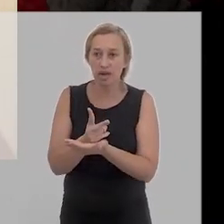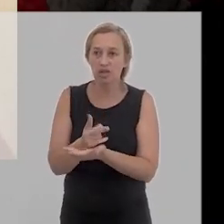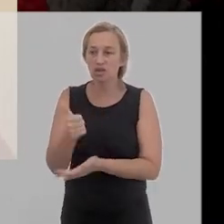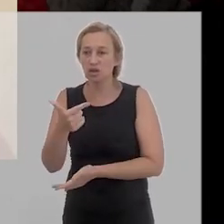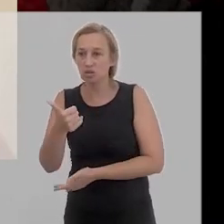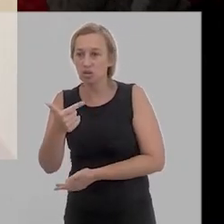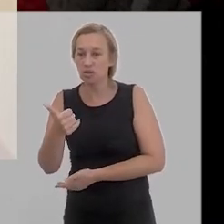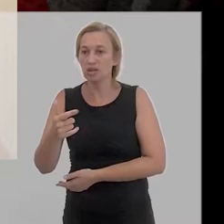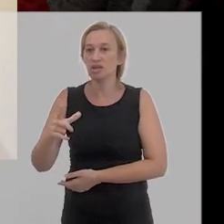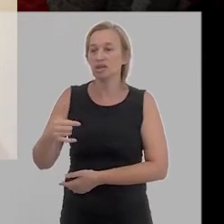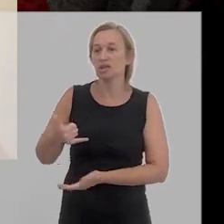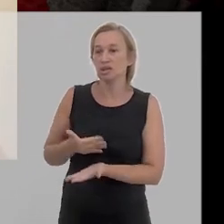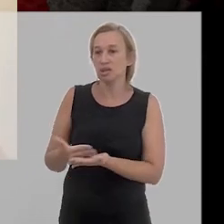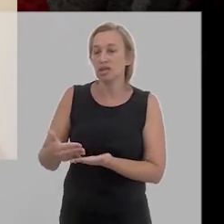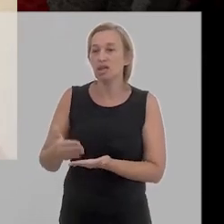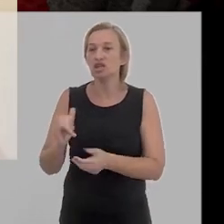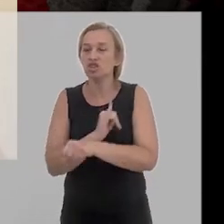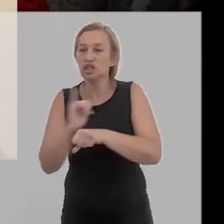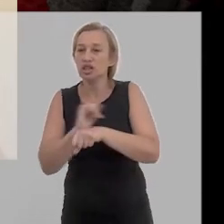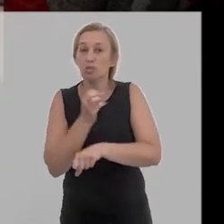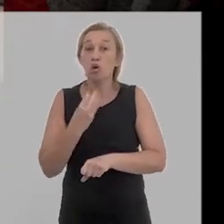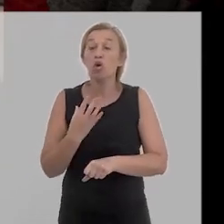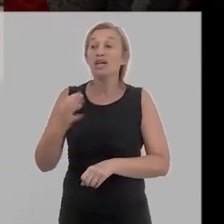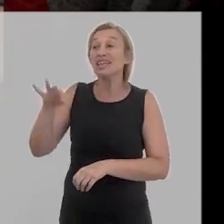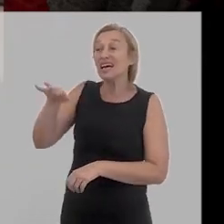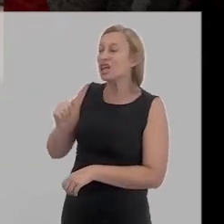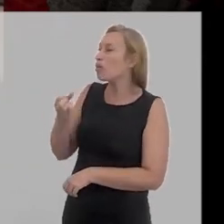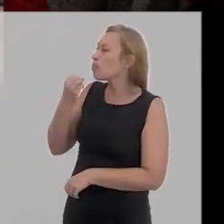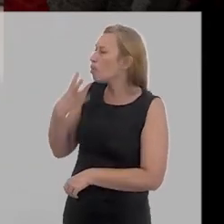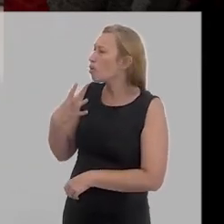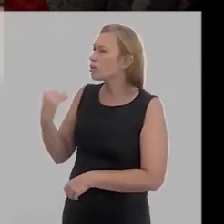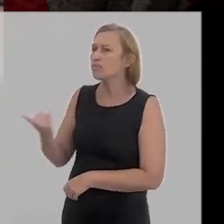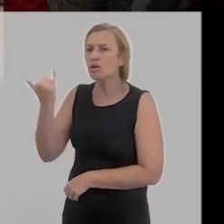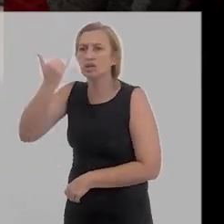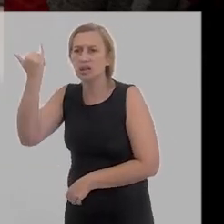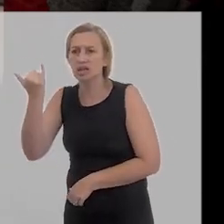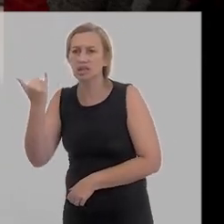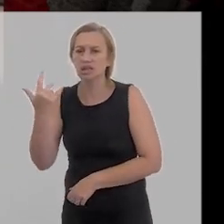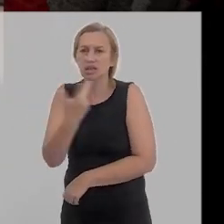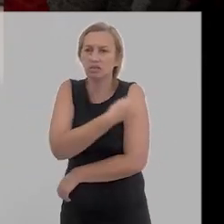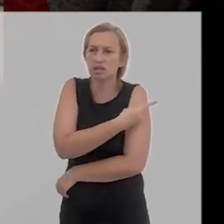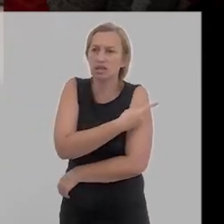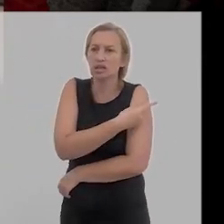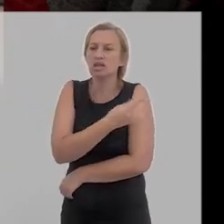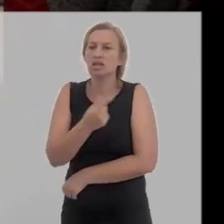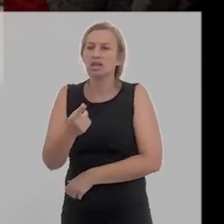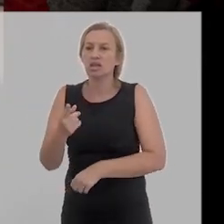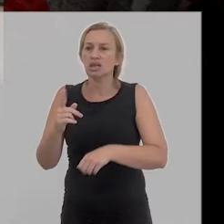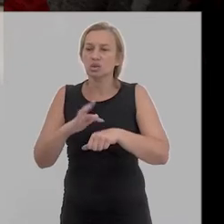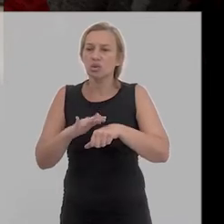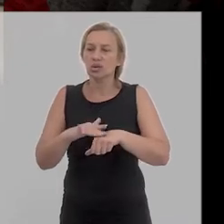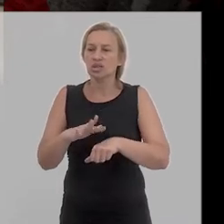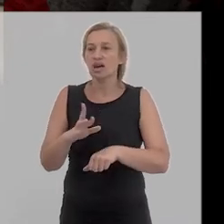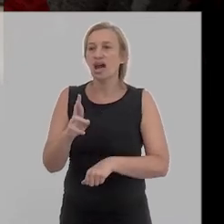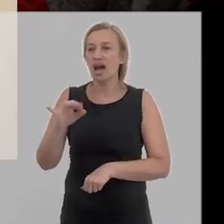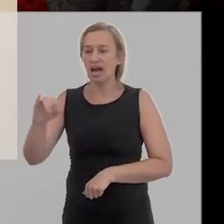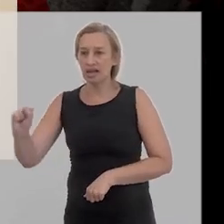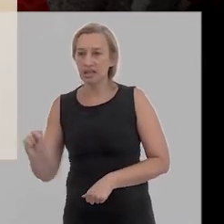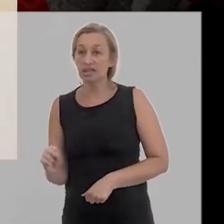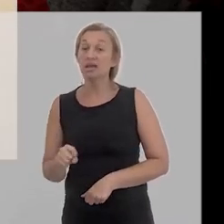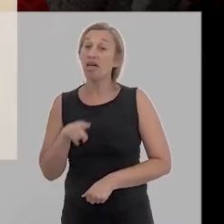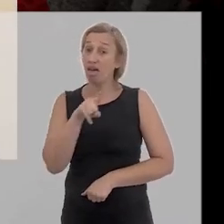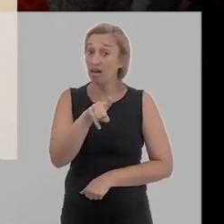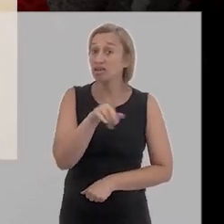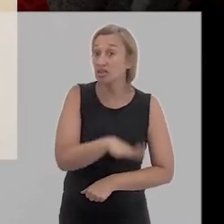os 12 anos. É uma boa estratégia. Tânia, qual a importância de vacinar essas crianças com comorbidades, né?